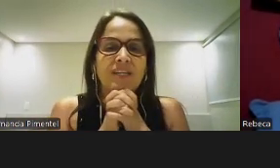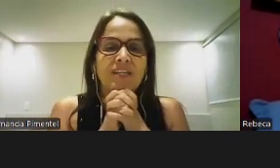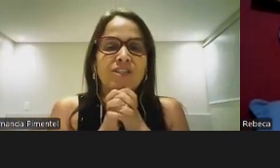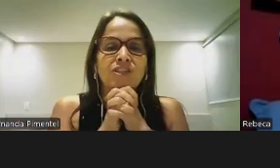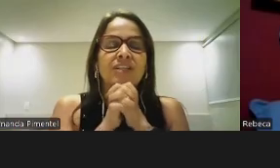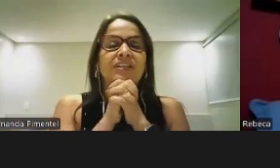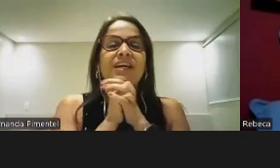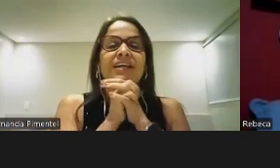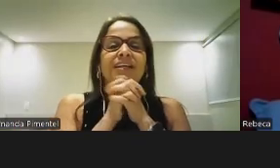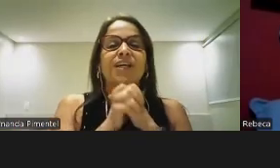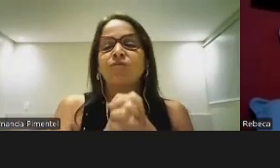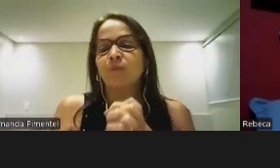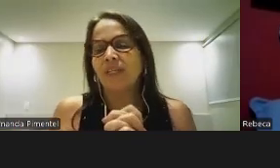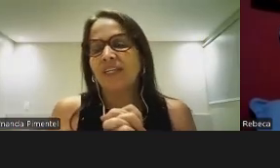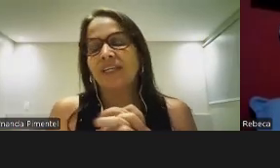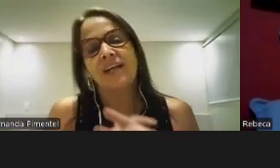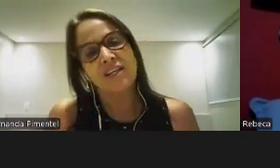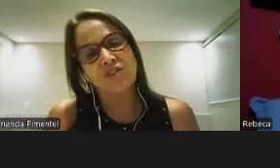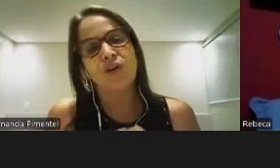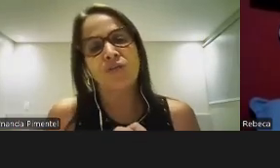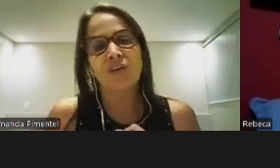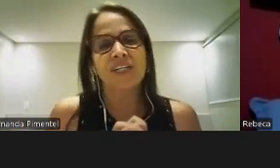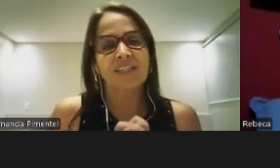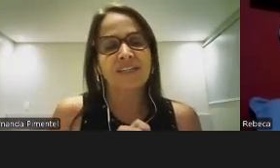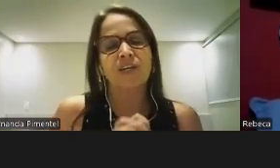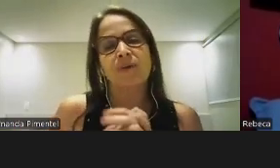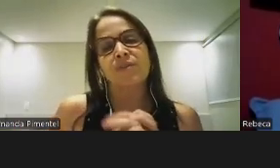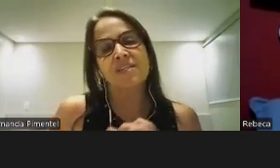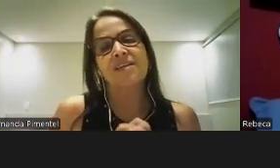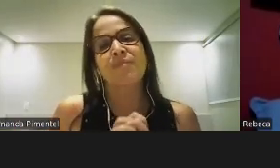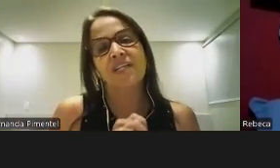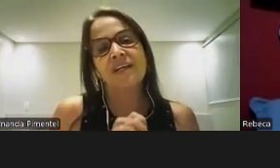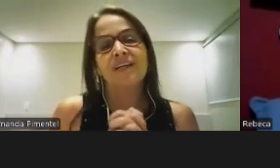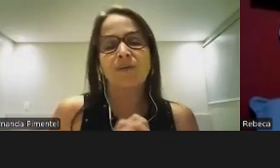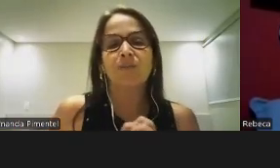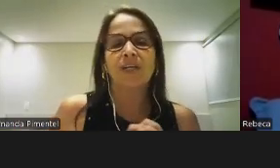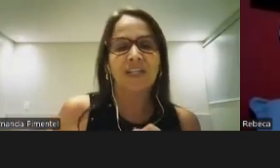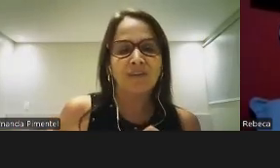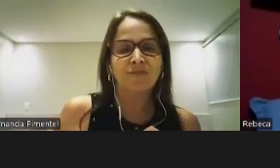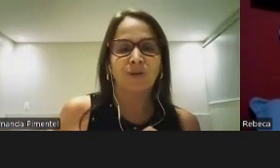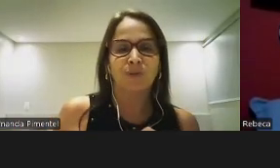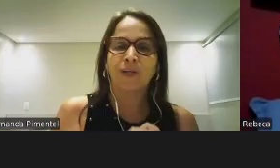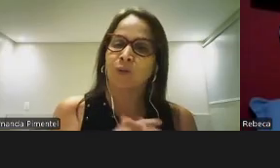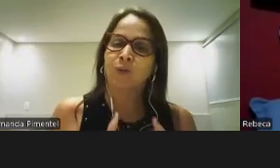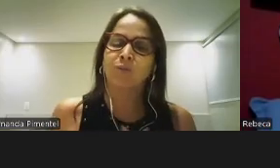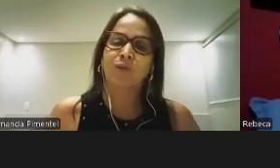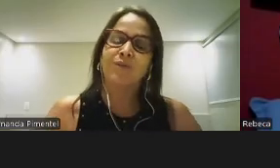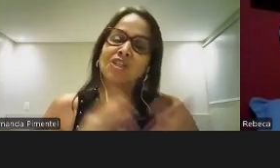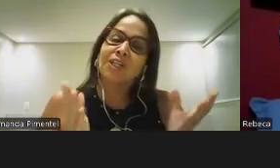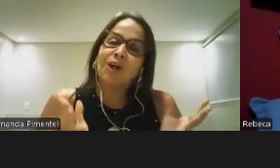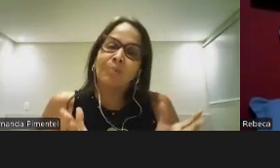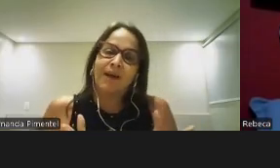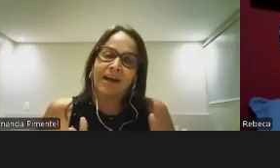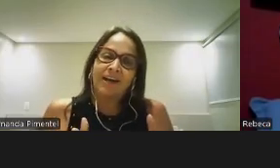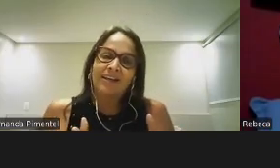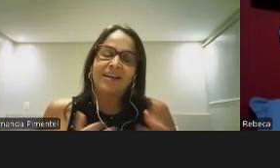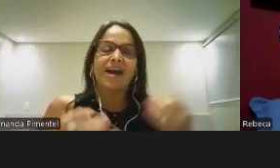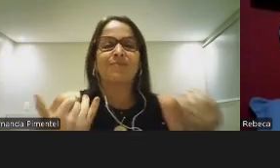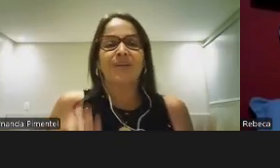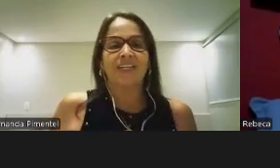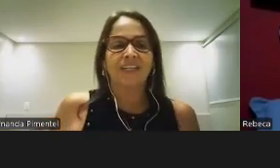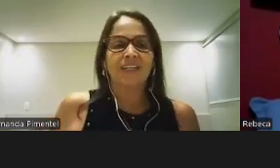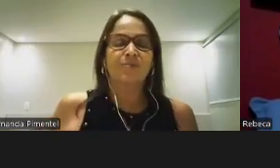para vocês. Né? Não vou pedir às 9h45 para vocês abrirem a câmera para tirar foto, para todo mundo. Mas quem